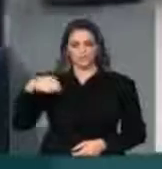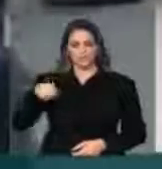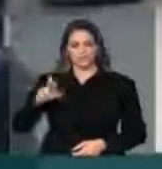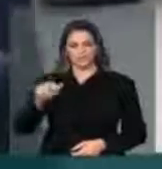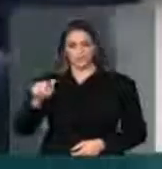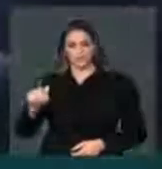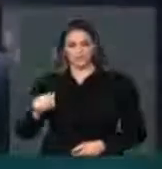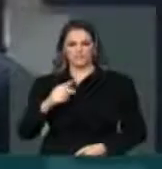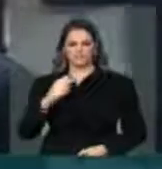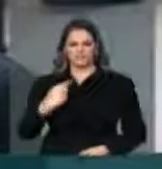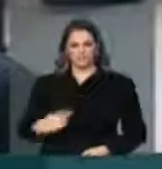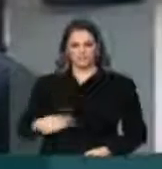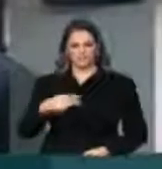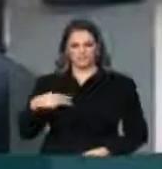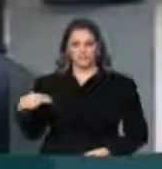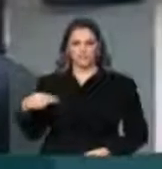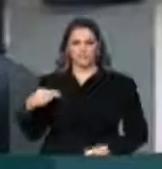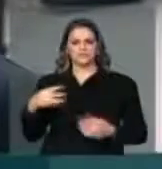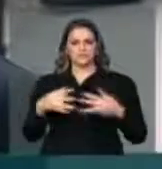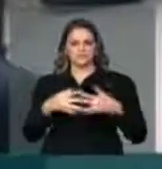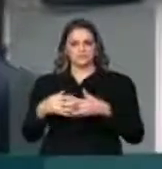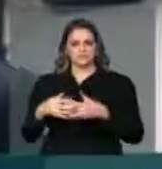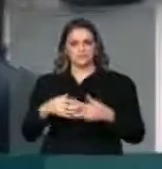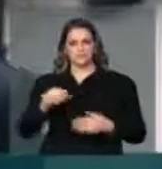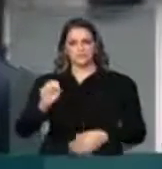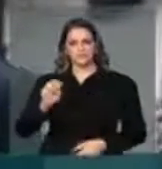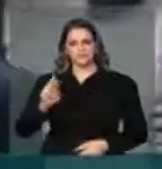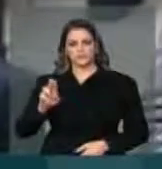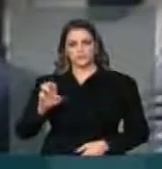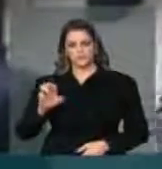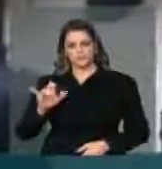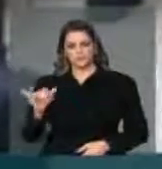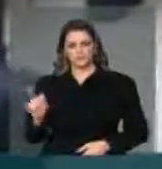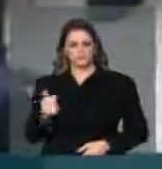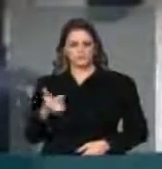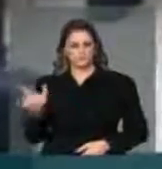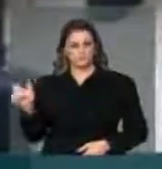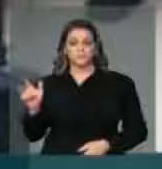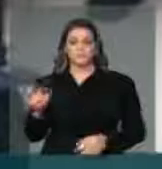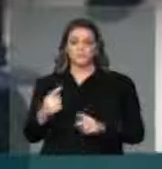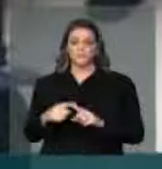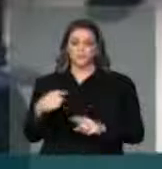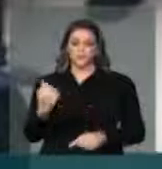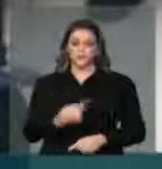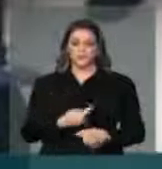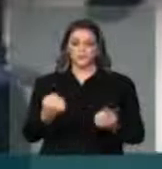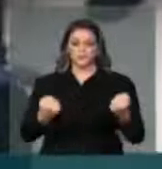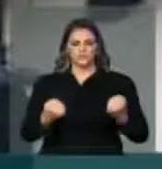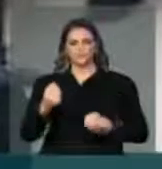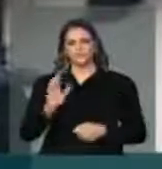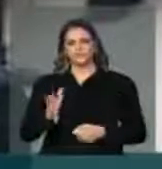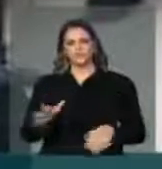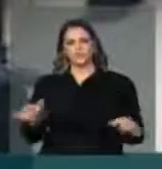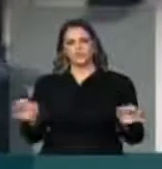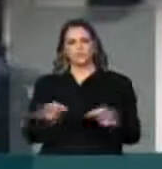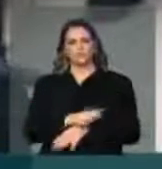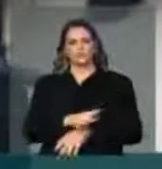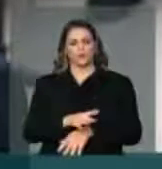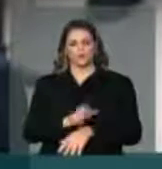Estados Unidos e a Suécia. Até porque é importante lembrar que os nossos veículos também já vêm com um equipamento que